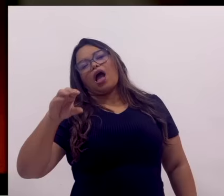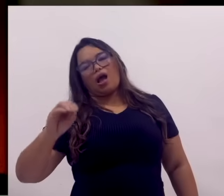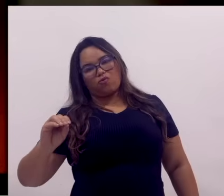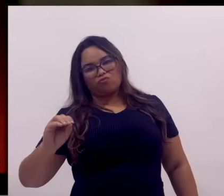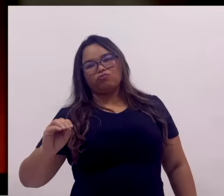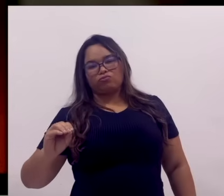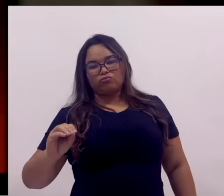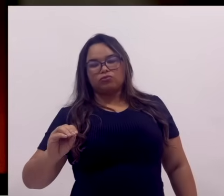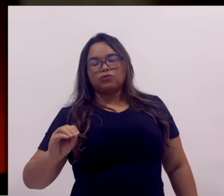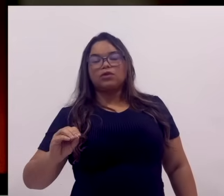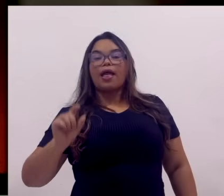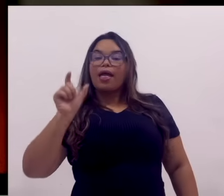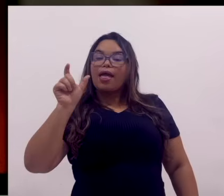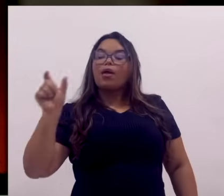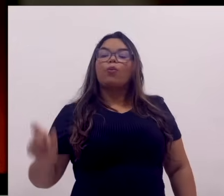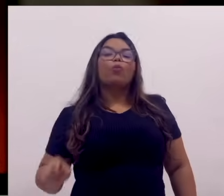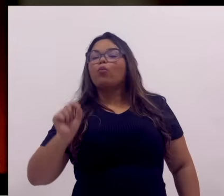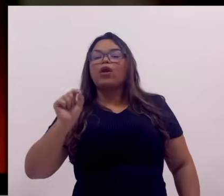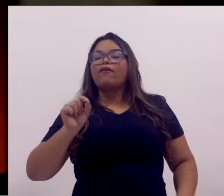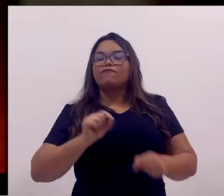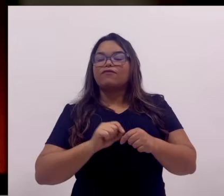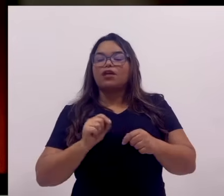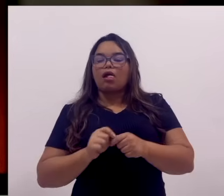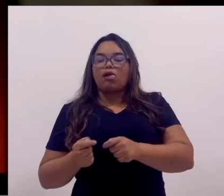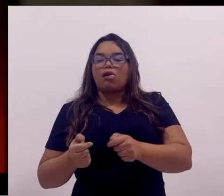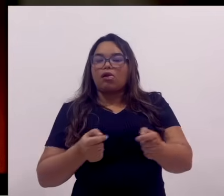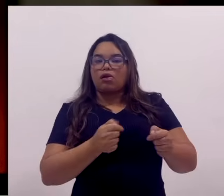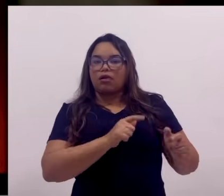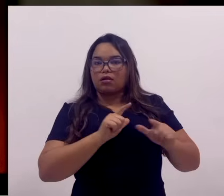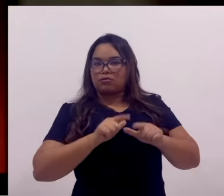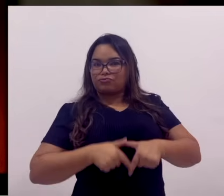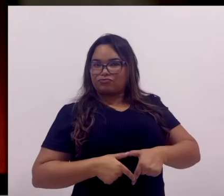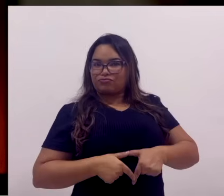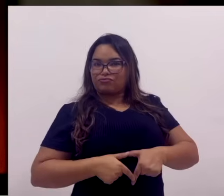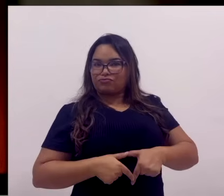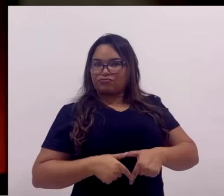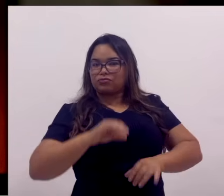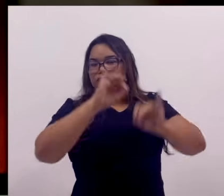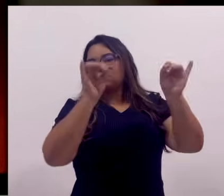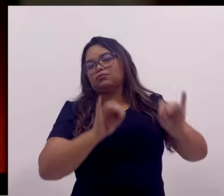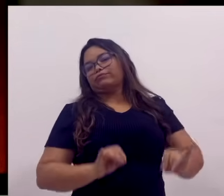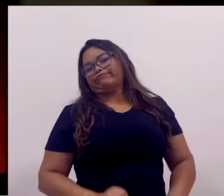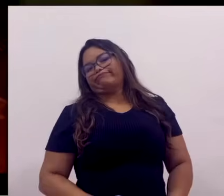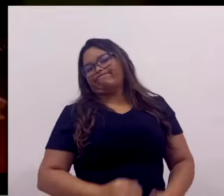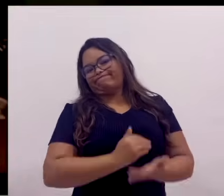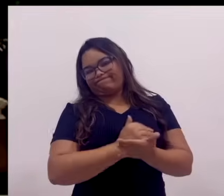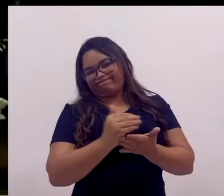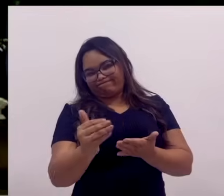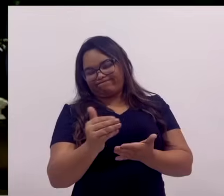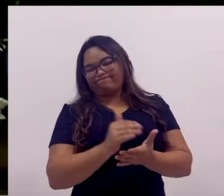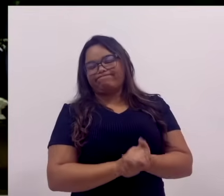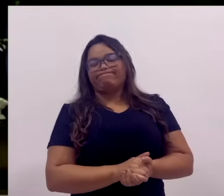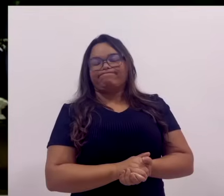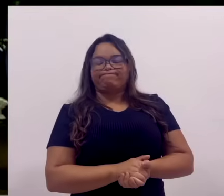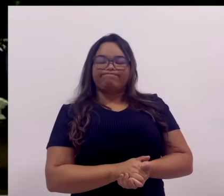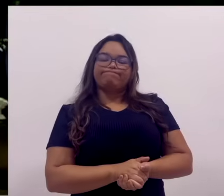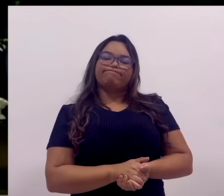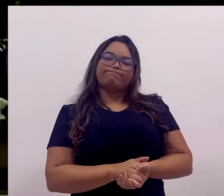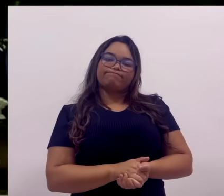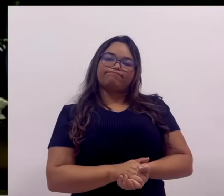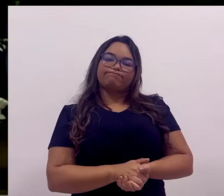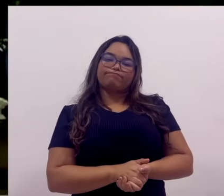Israel, para que comessem dos sacrifícios da idolatria e se prostituíssem. Assim que algo havia